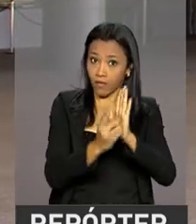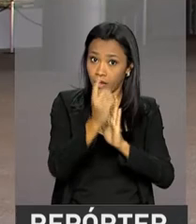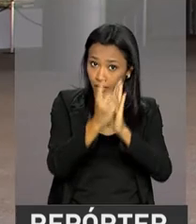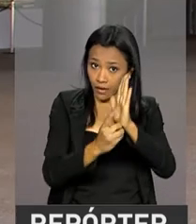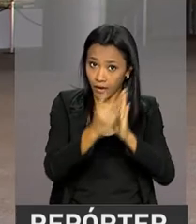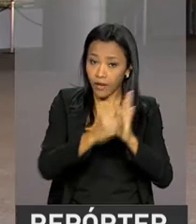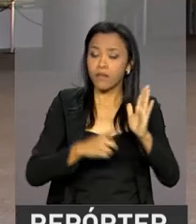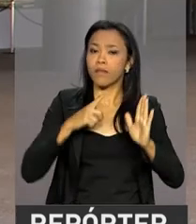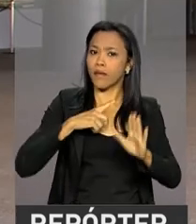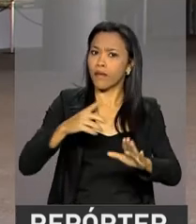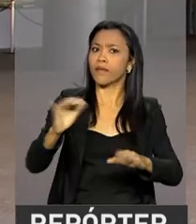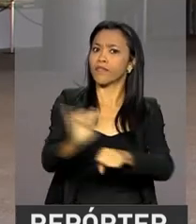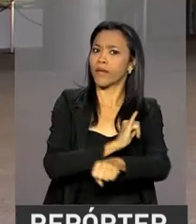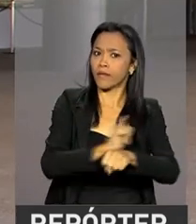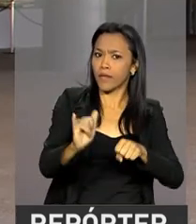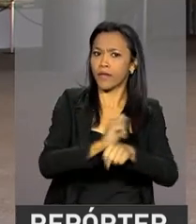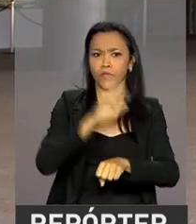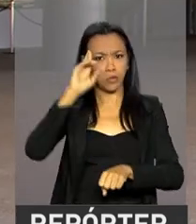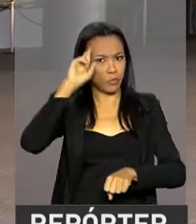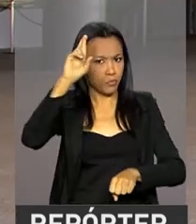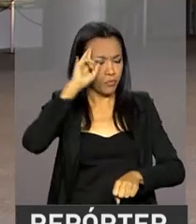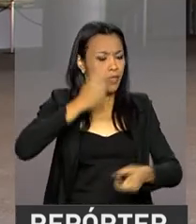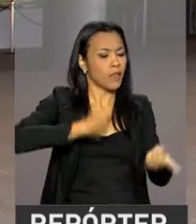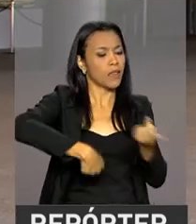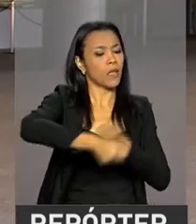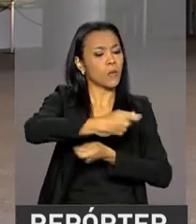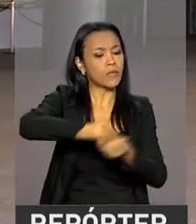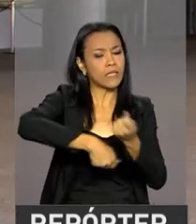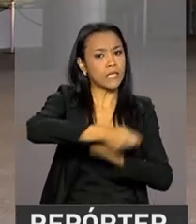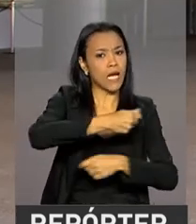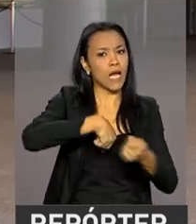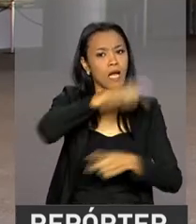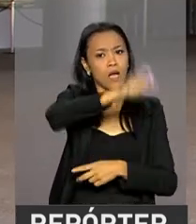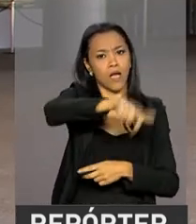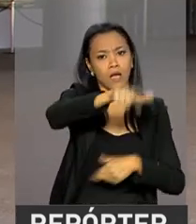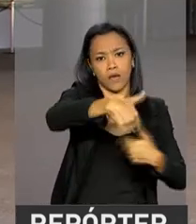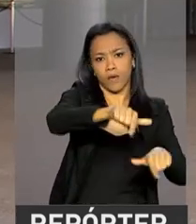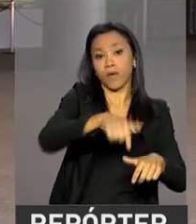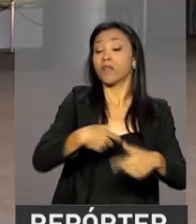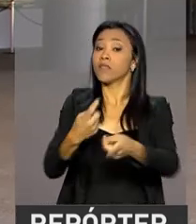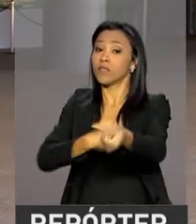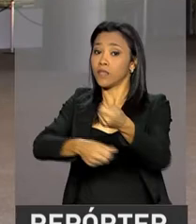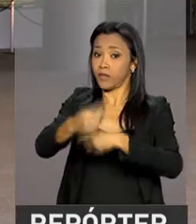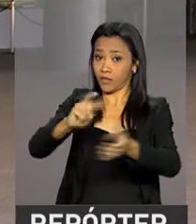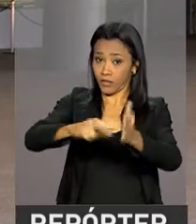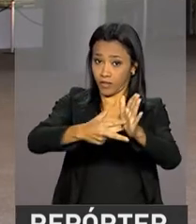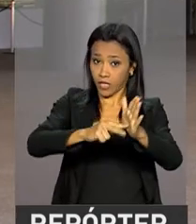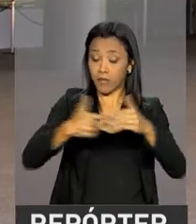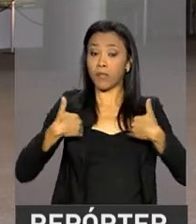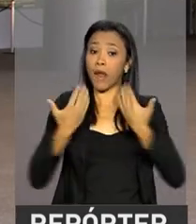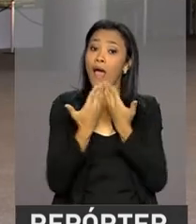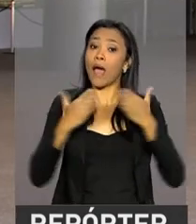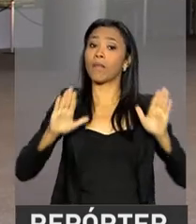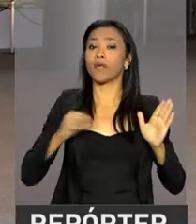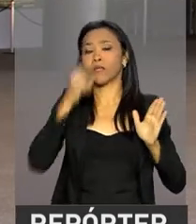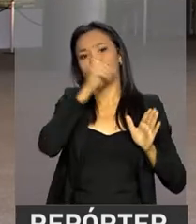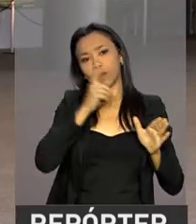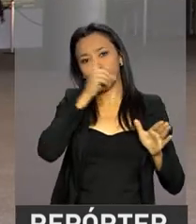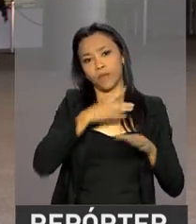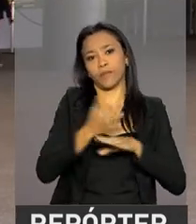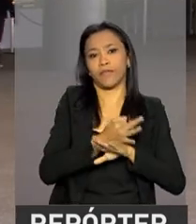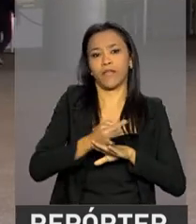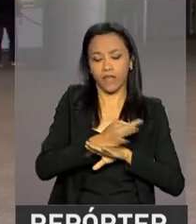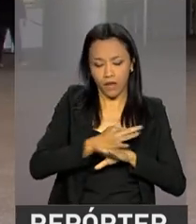instrumentos jurídicos para negociar com empregados e sindicatos a abertura dos estabelecimentos em domingos e